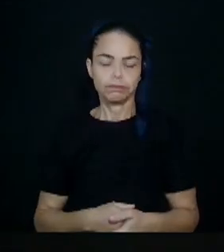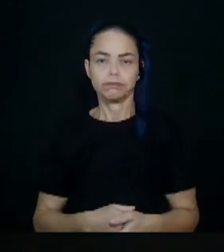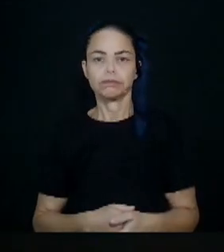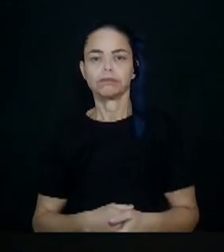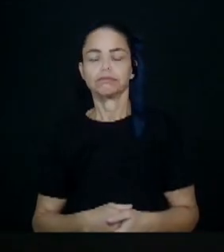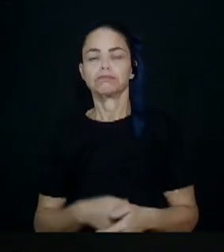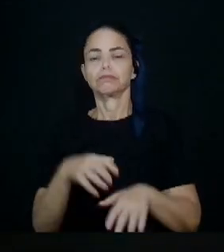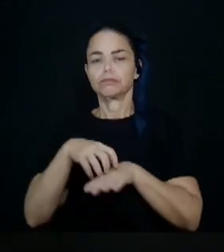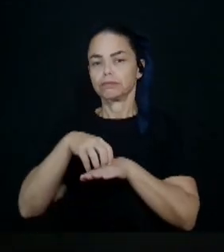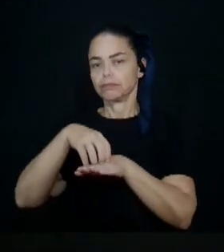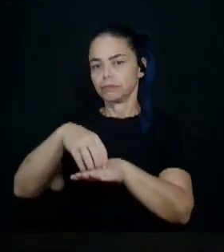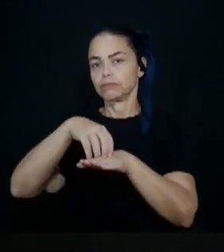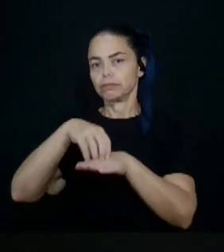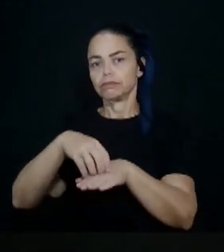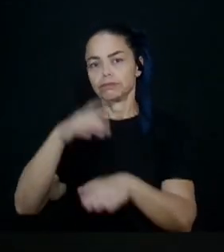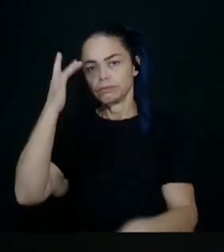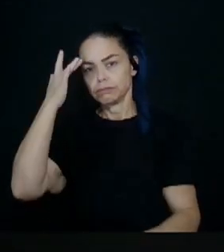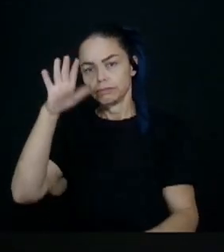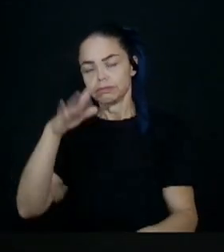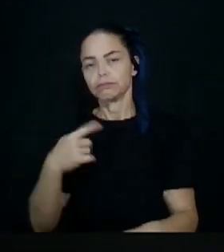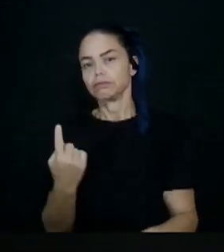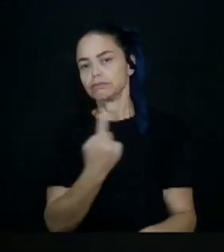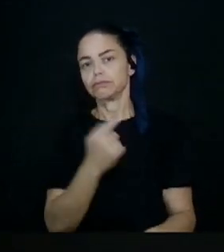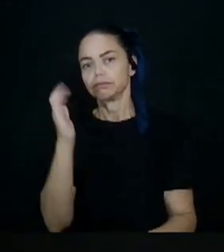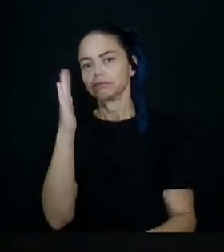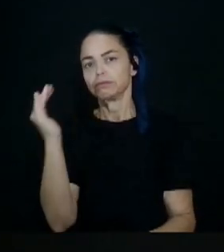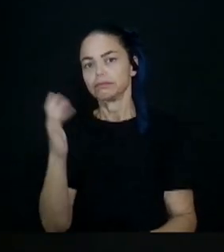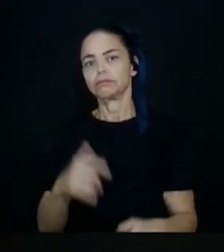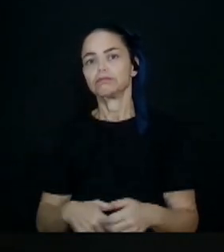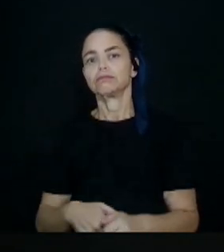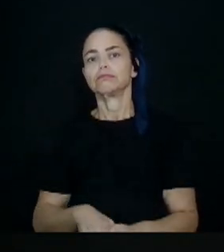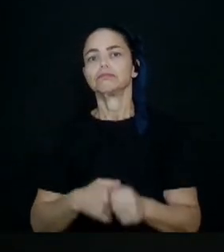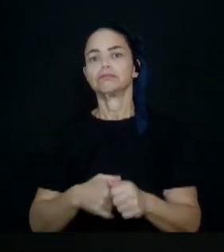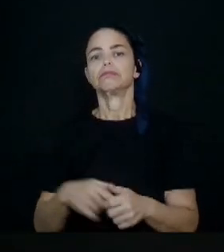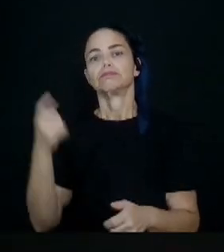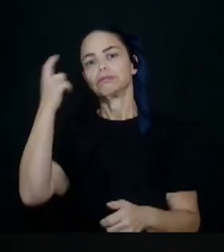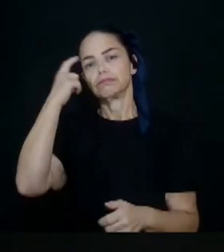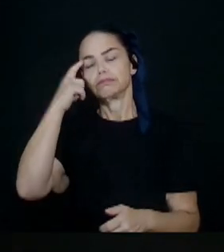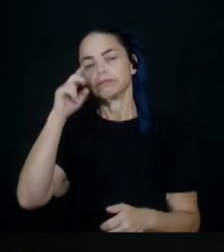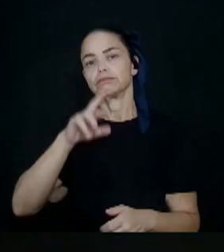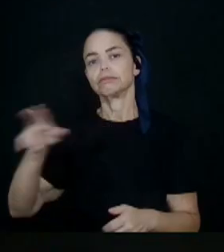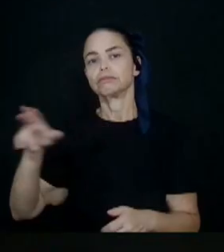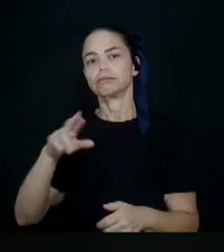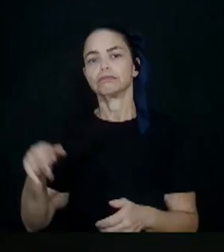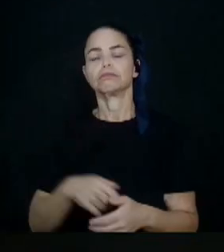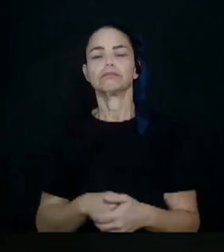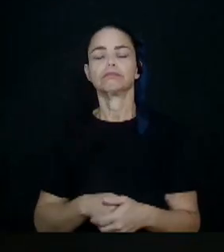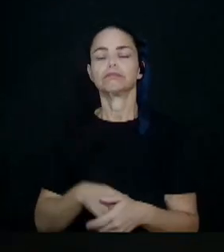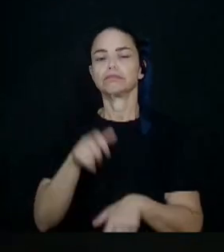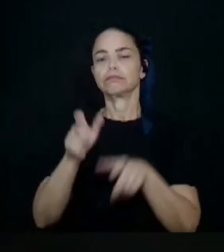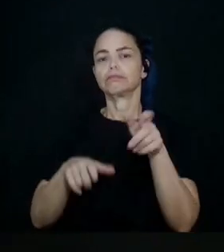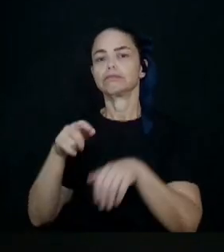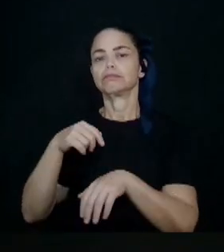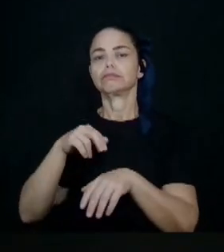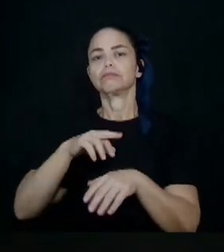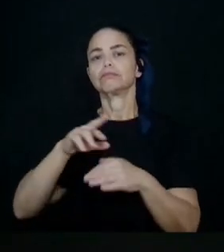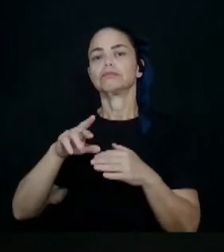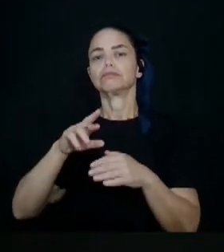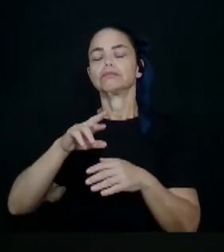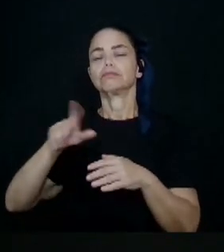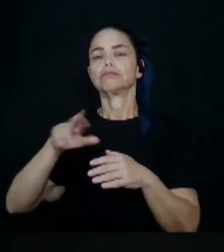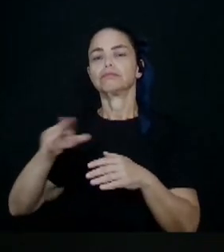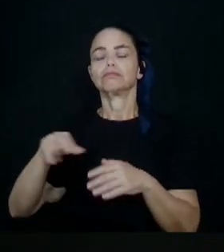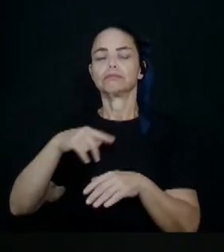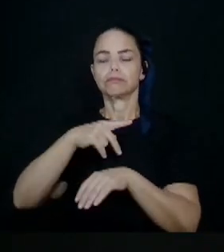transporte público, eu não sei, mas nós brasileiros, nós temos um pensamento diferente das pessoas de outros países. Por quê? Se tem